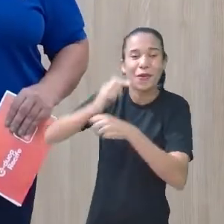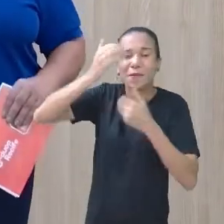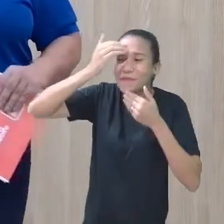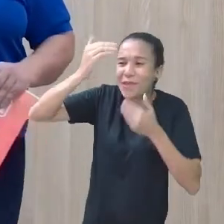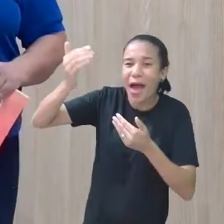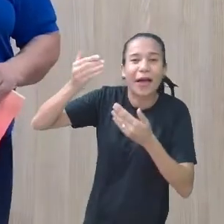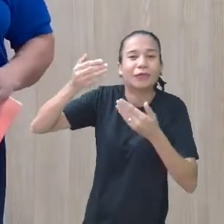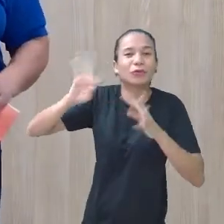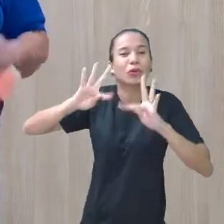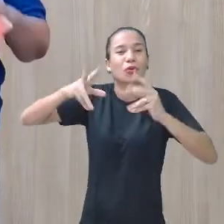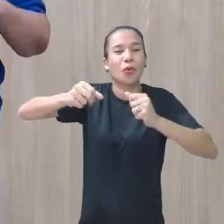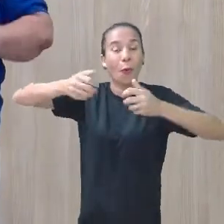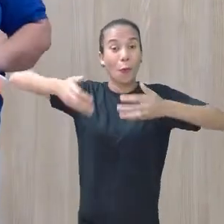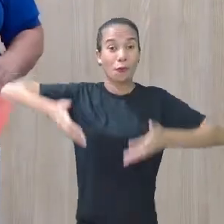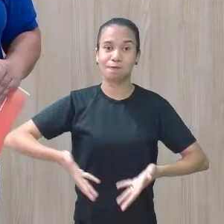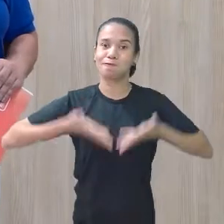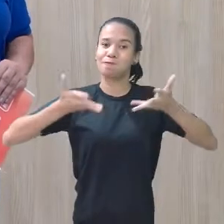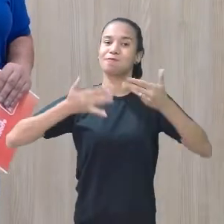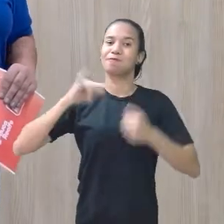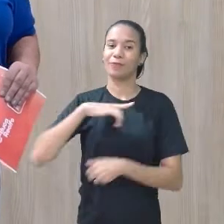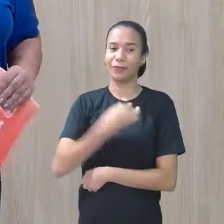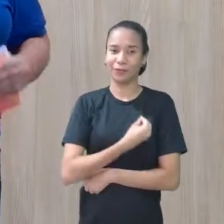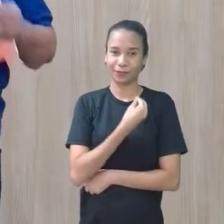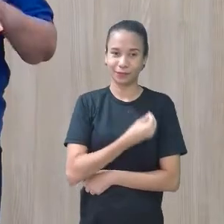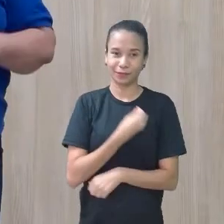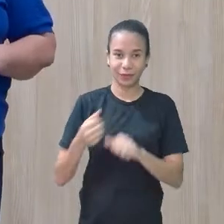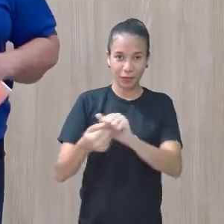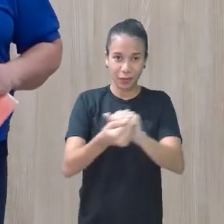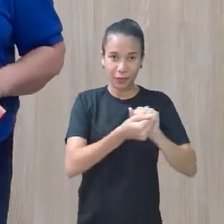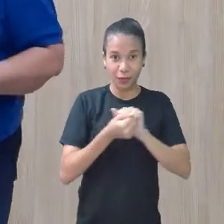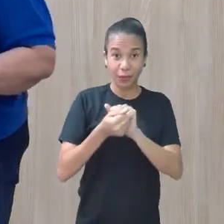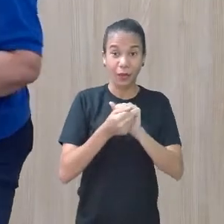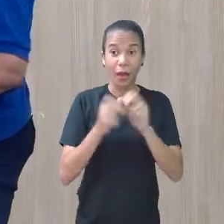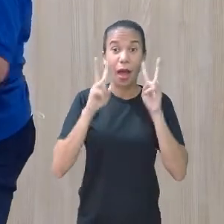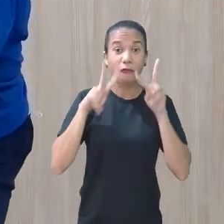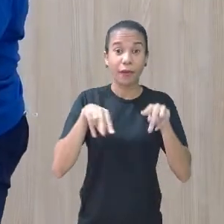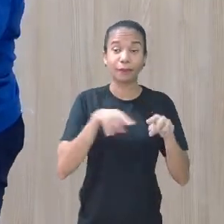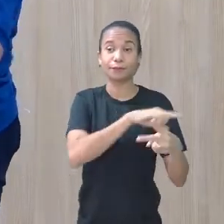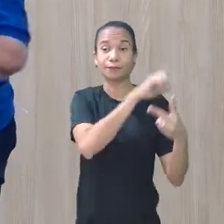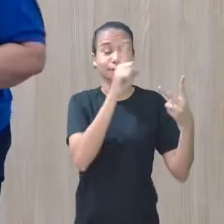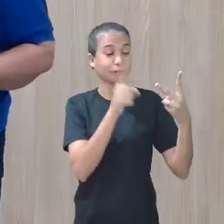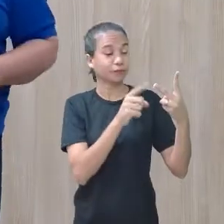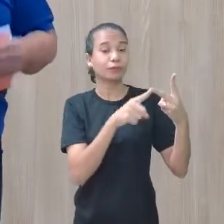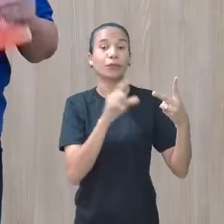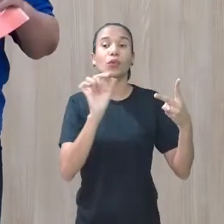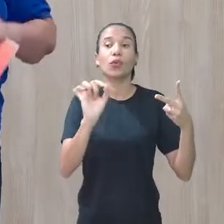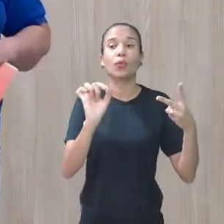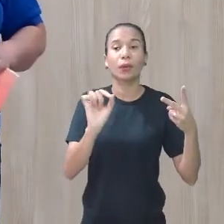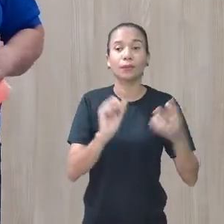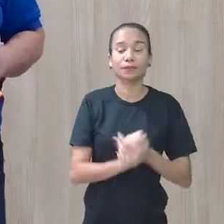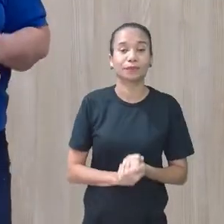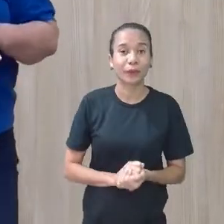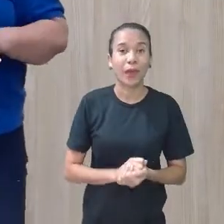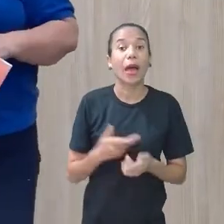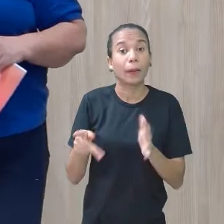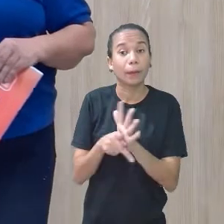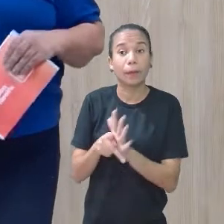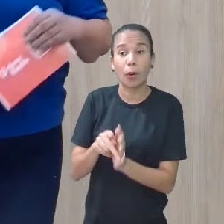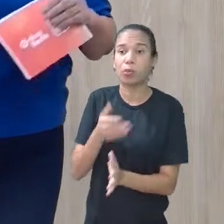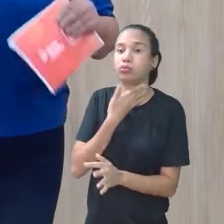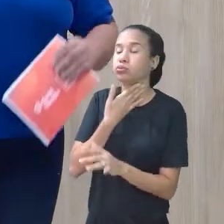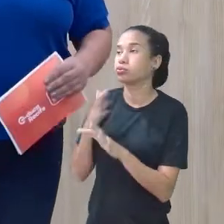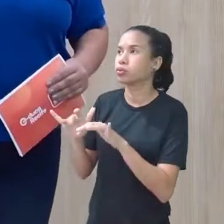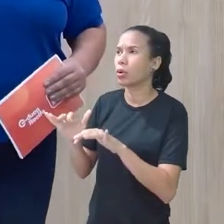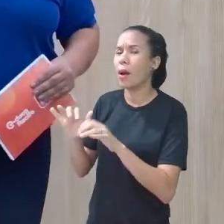agradecer aí o incentivo que estão dando aí a vocês. O que é que nós vamos ver mais? A questão, lá no chat vocês vão